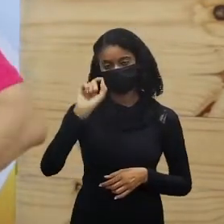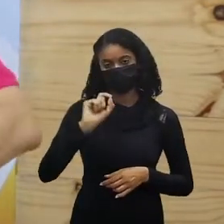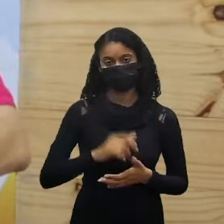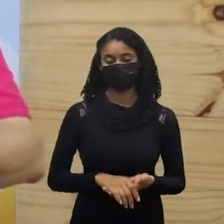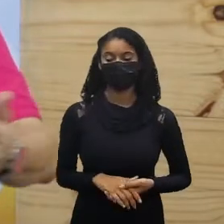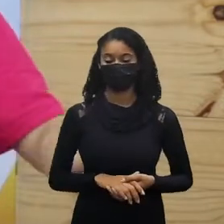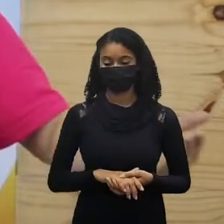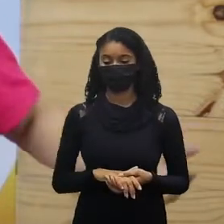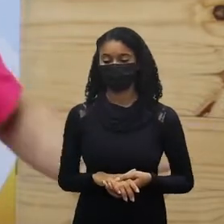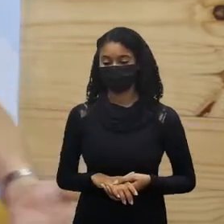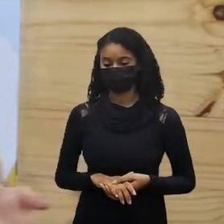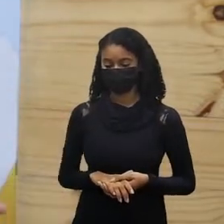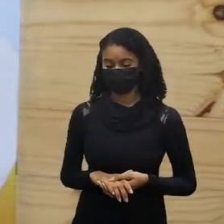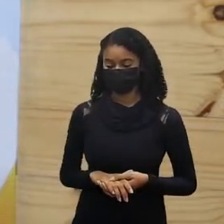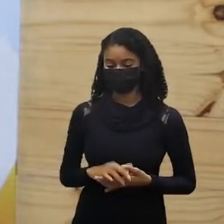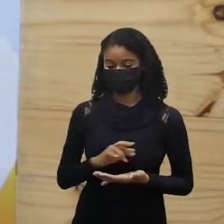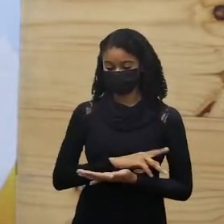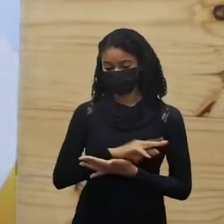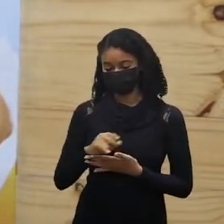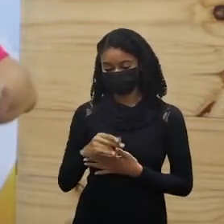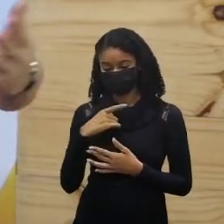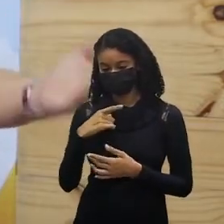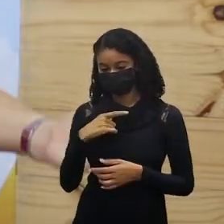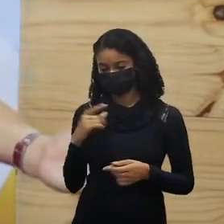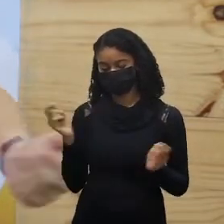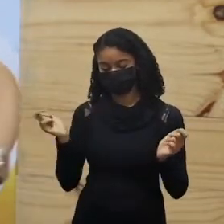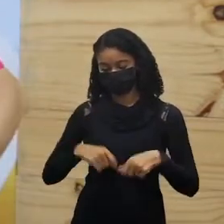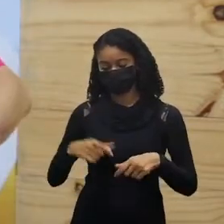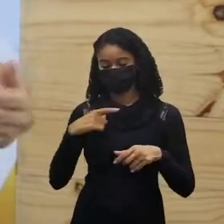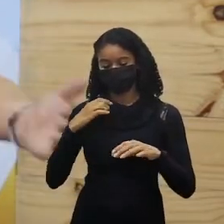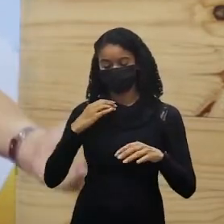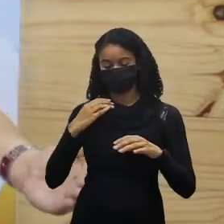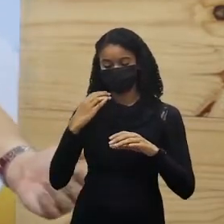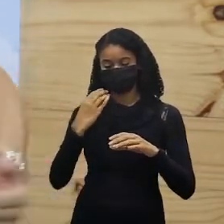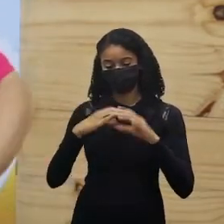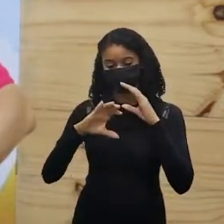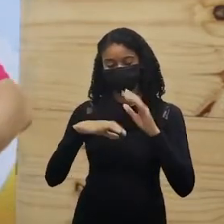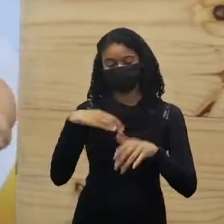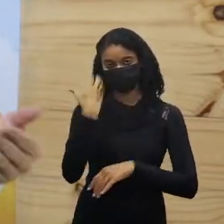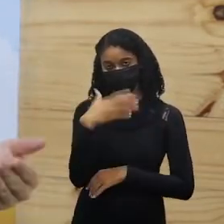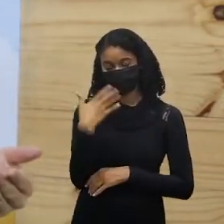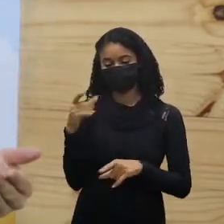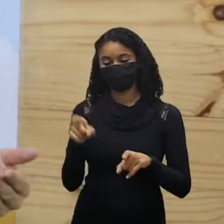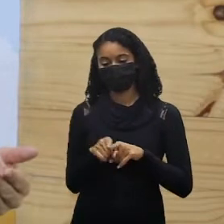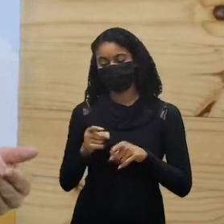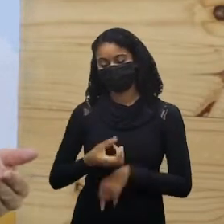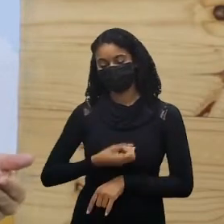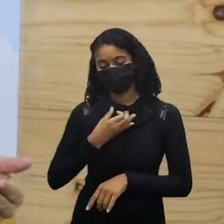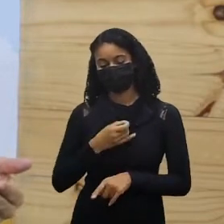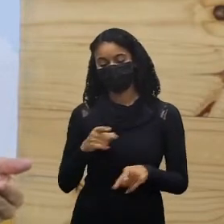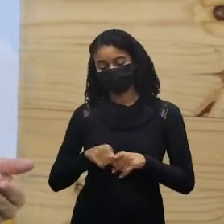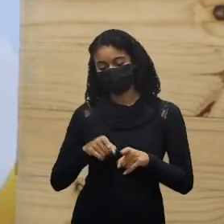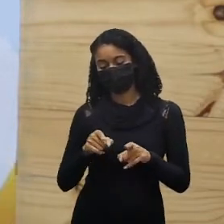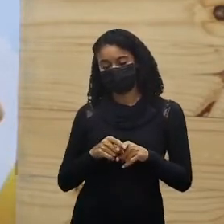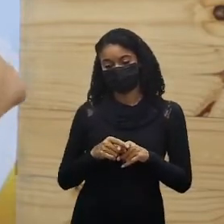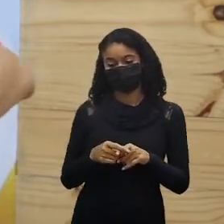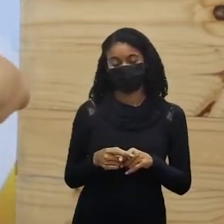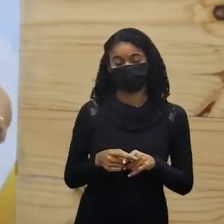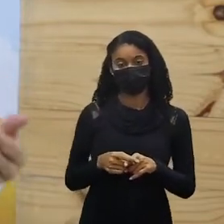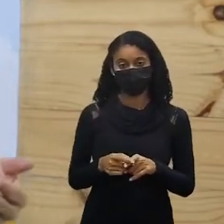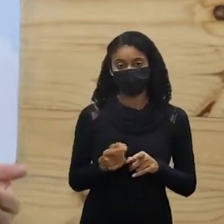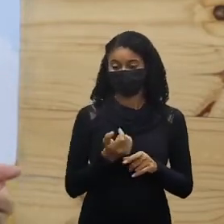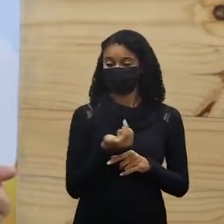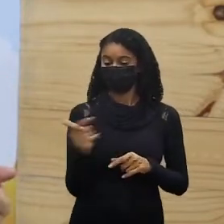rico repertório, certo? Musical, poético, ficcional, brasileiro ou de